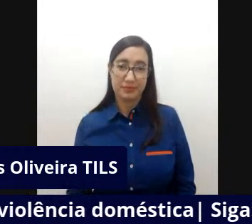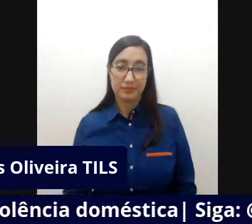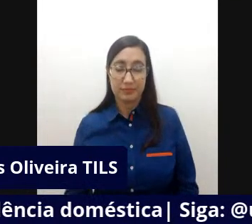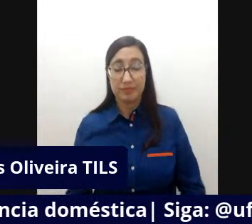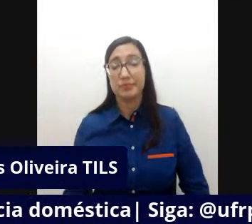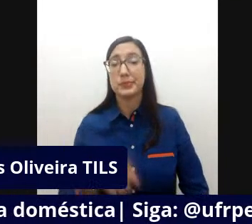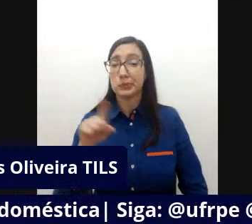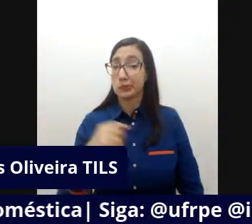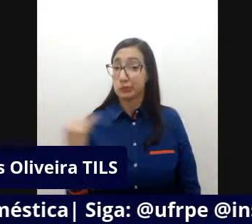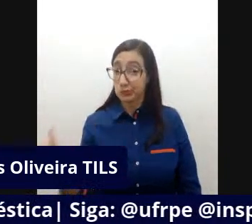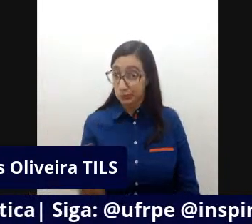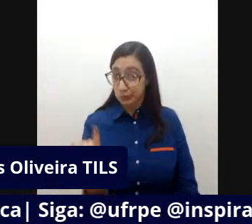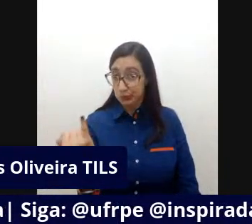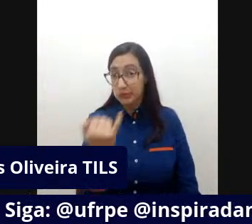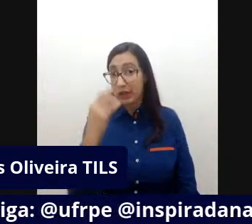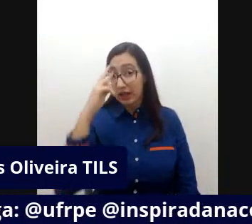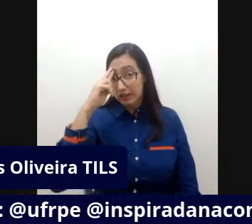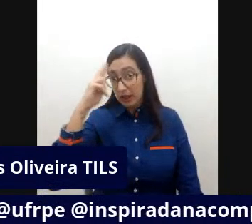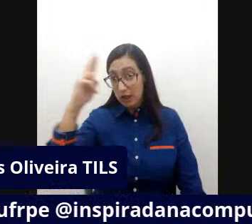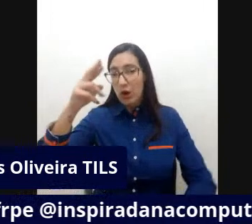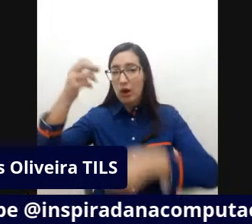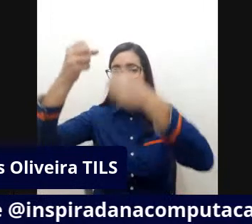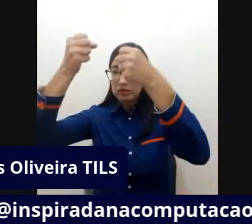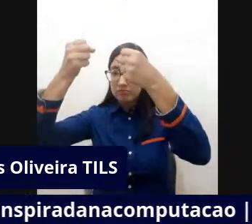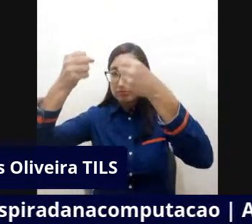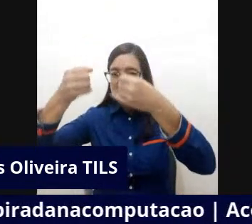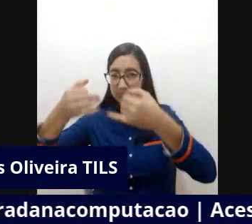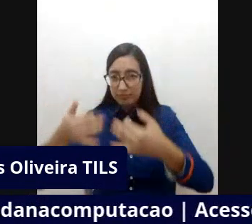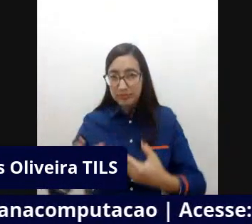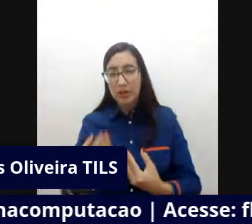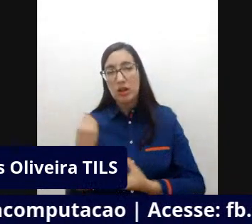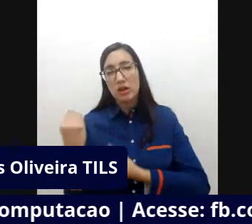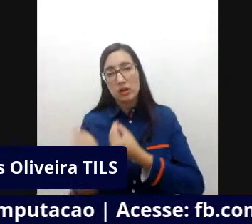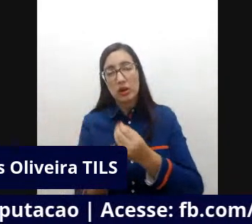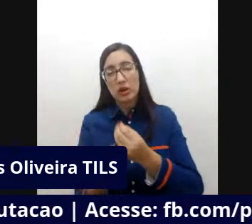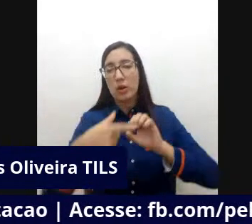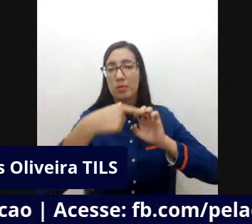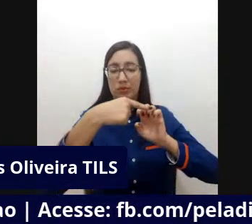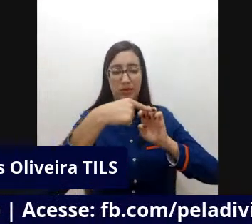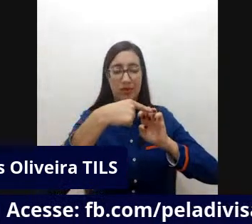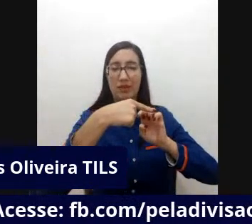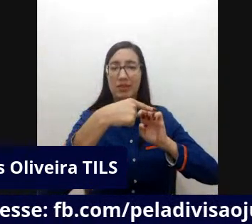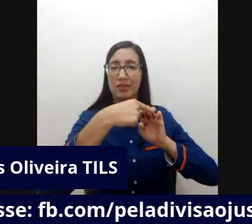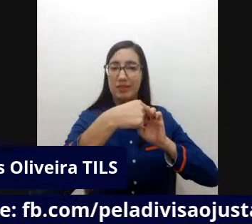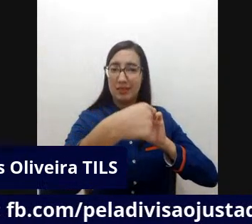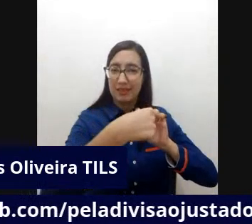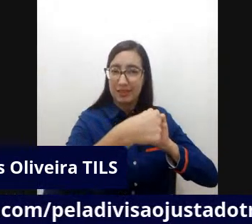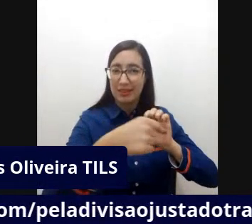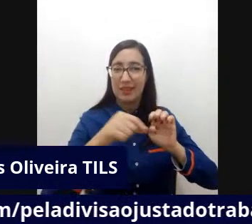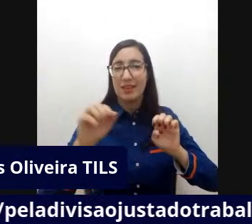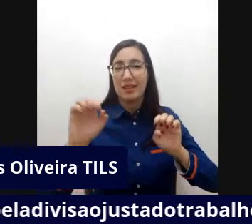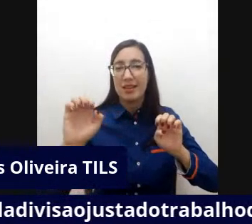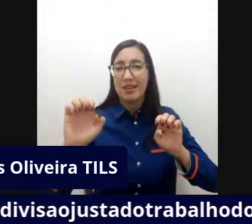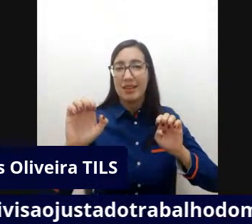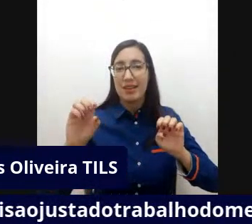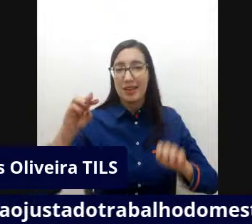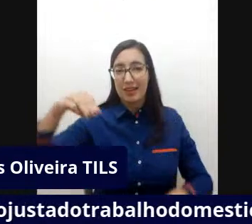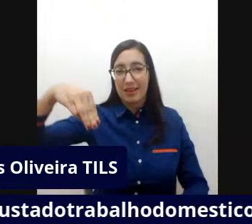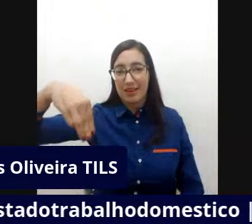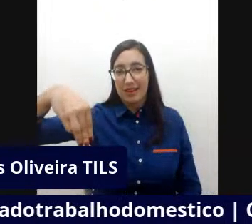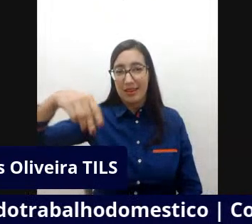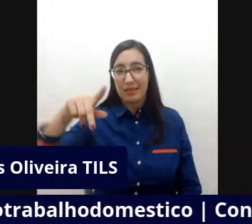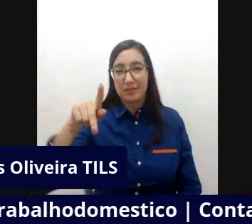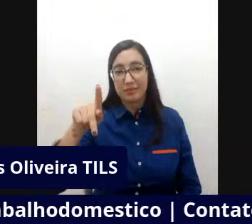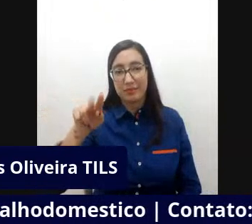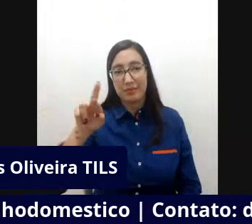né? Desse negócio do empreendedor, você é empreendedor, você trabalha quando você quer, e a gente sabe que não é bem assim. É, então,